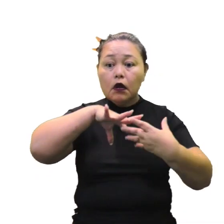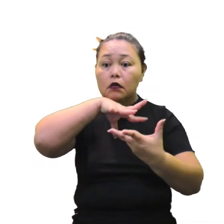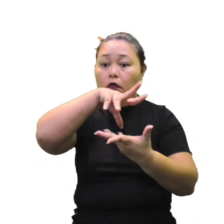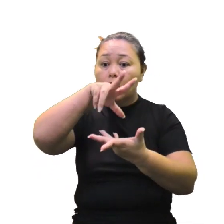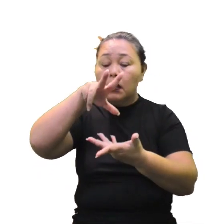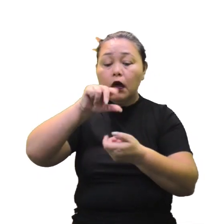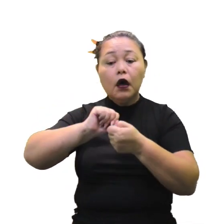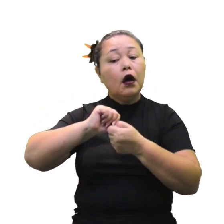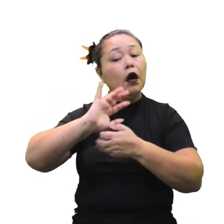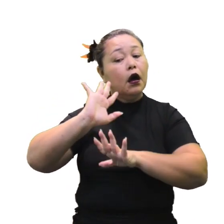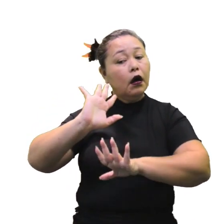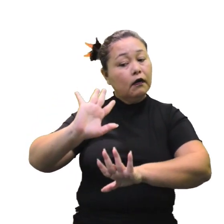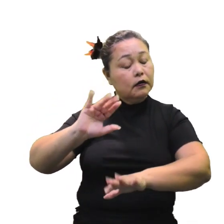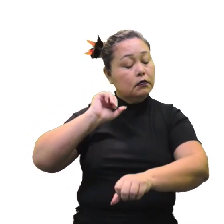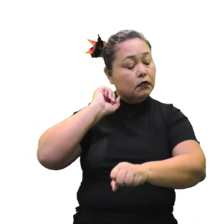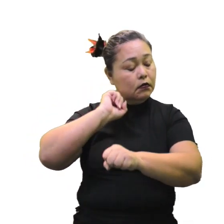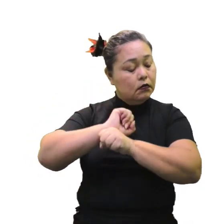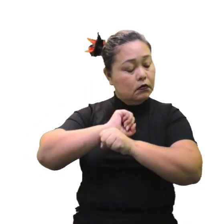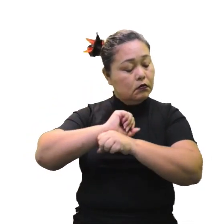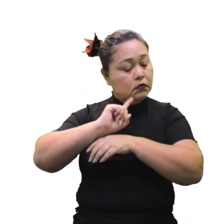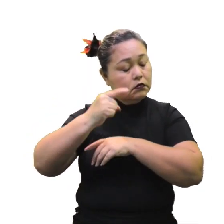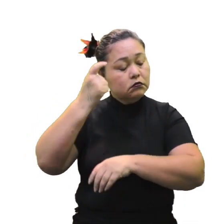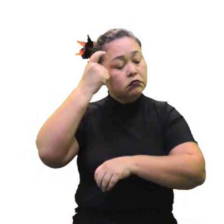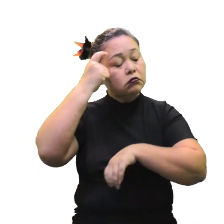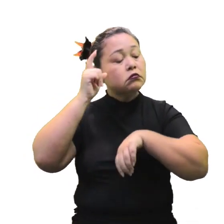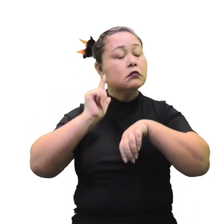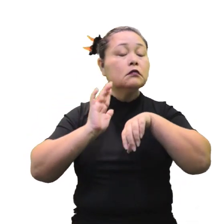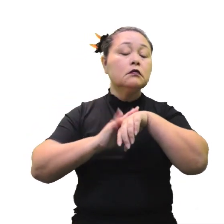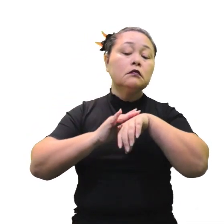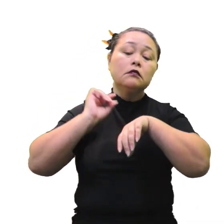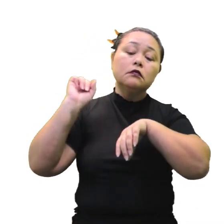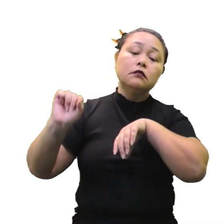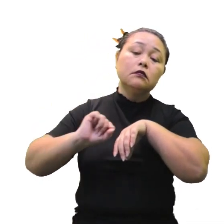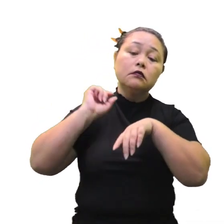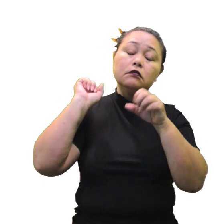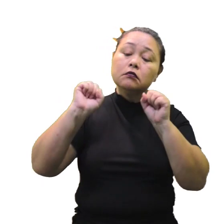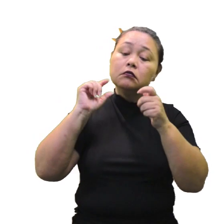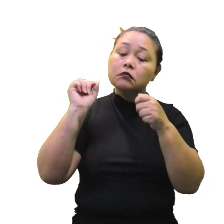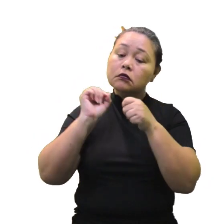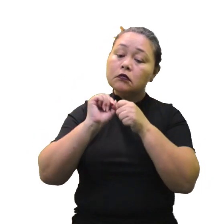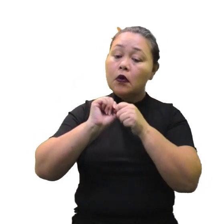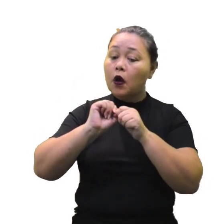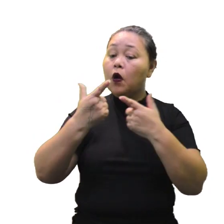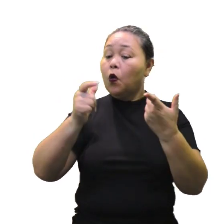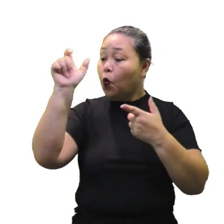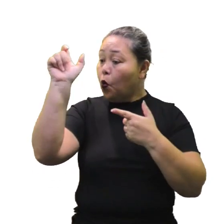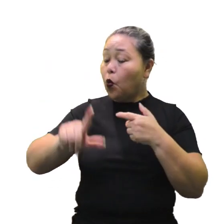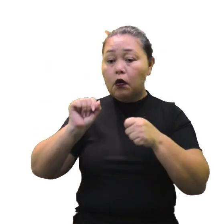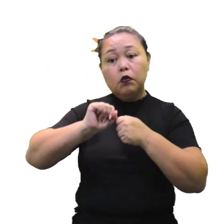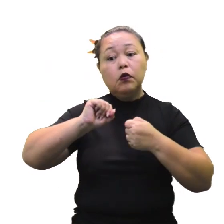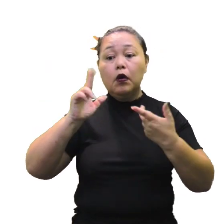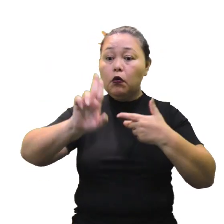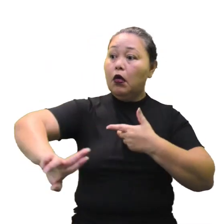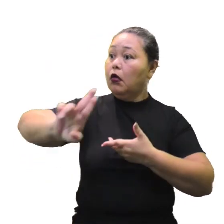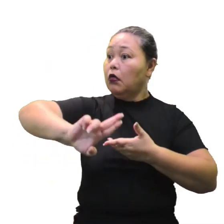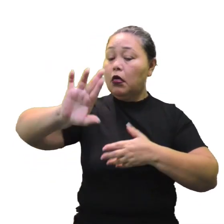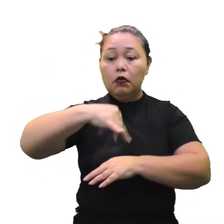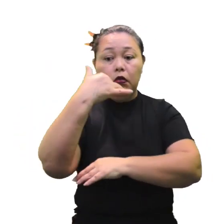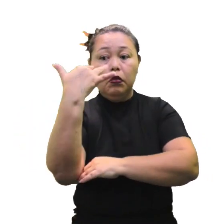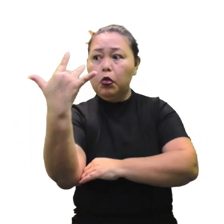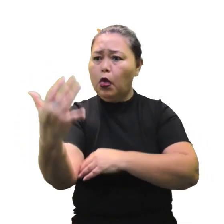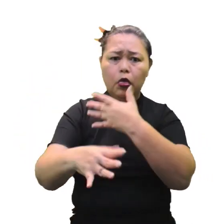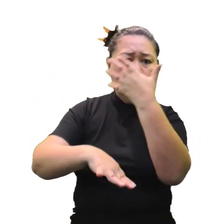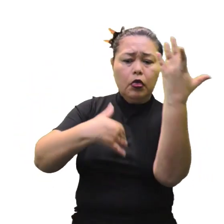planeta. Vamos parar e vamos pensar. O que nós podemos fazer? Porque o homem não pode só consumir, consumir, consumir